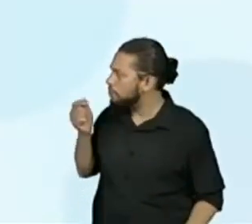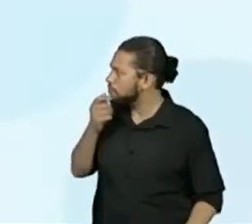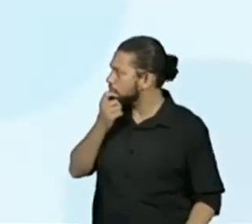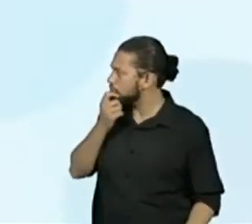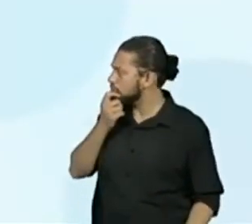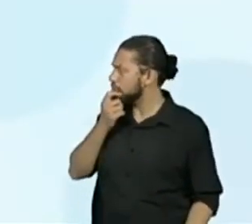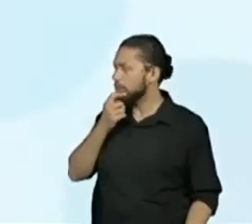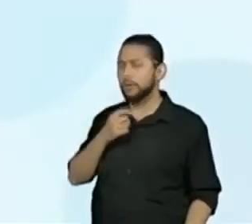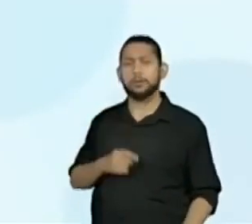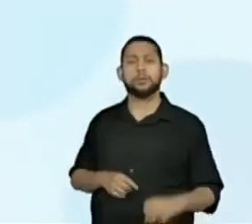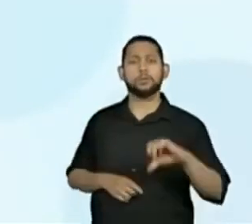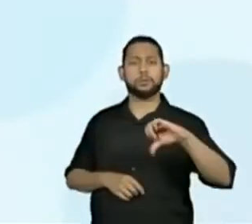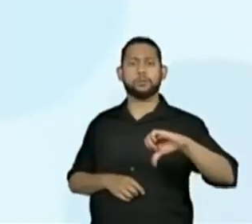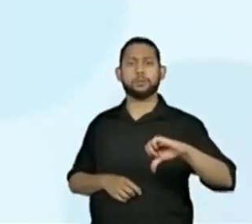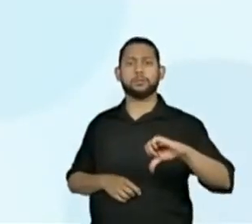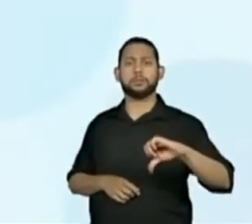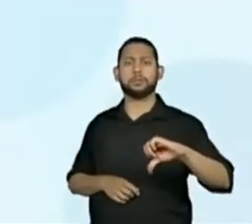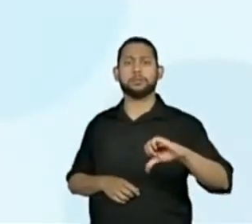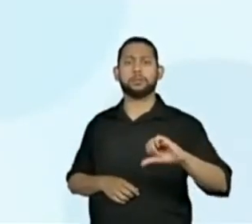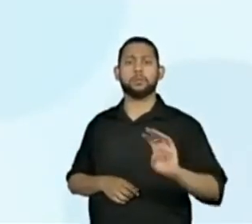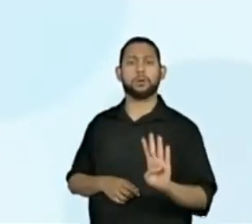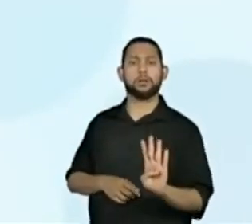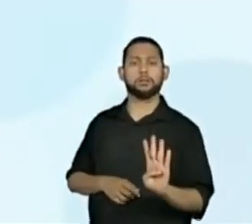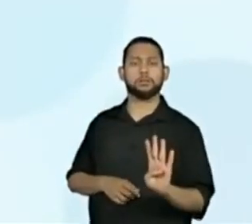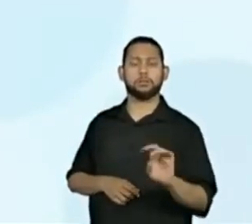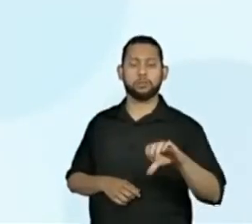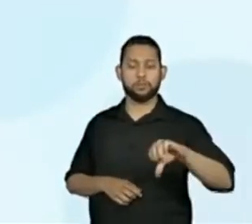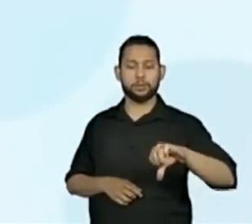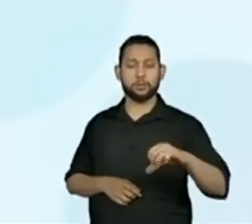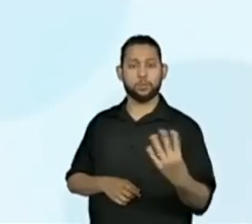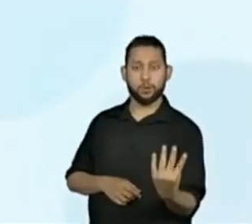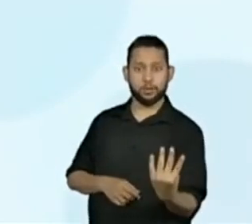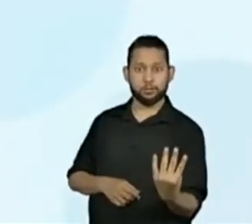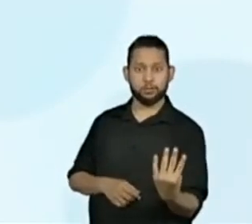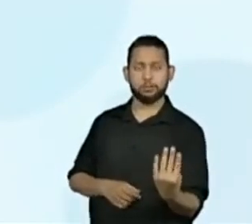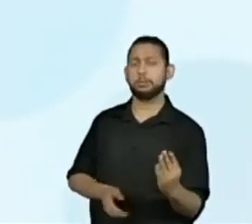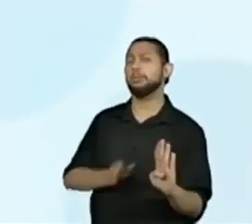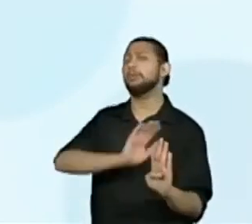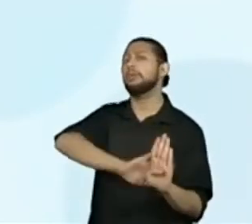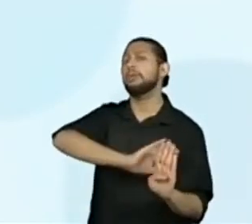unidades. Exatamente, qual é a forma de fazermos a leitura deste número?